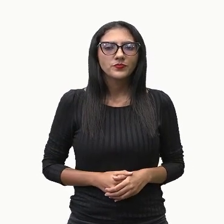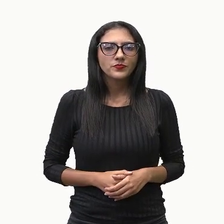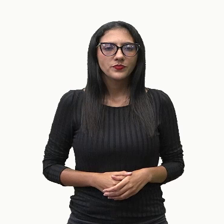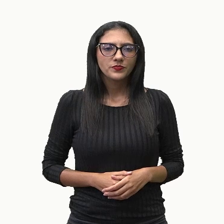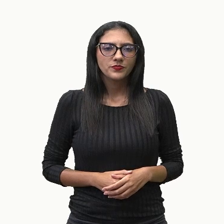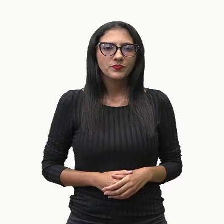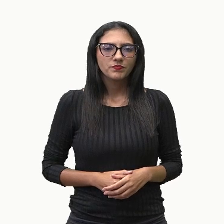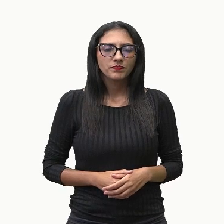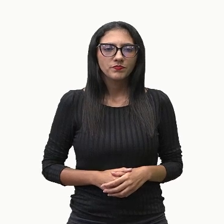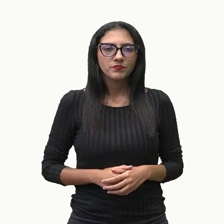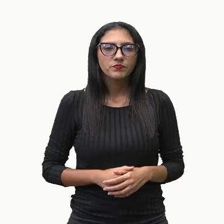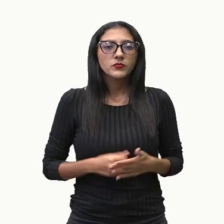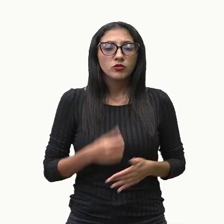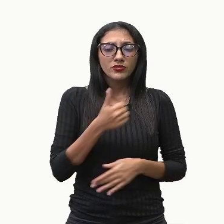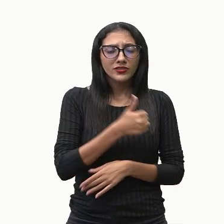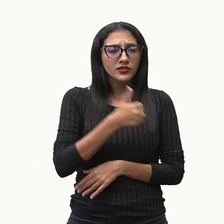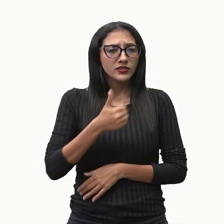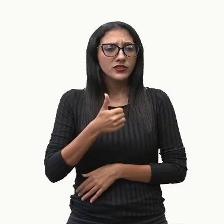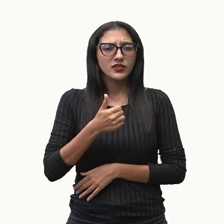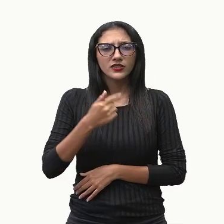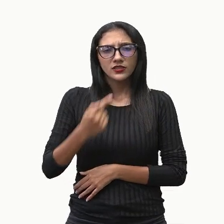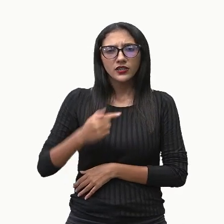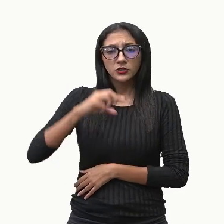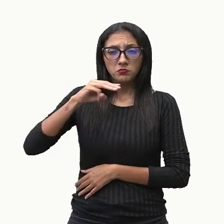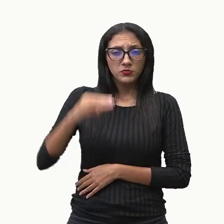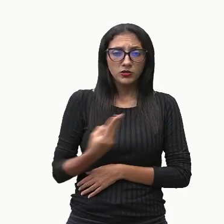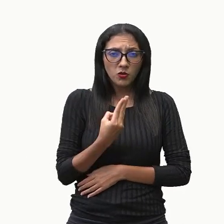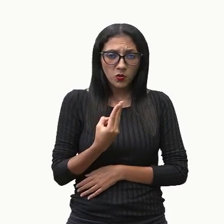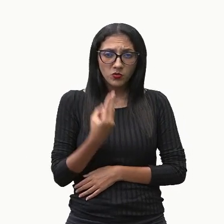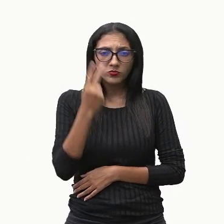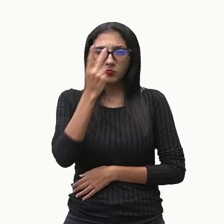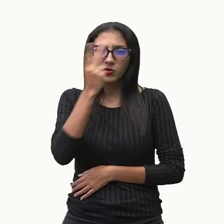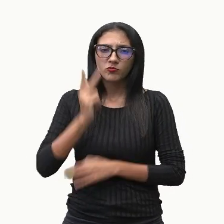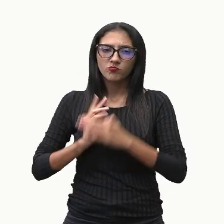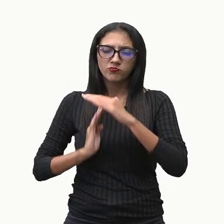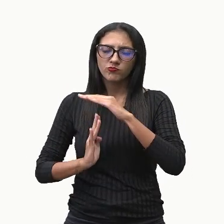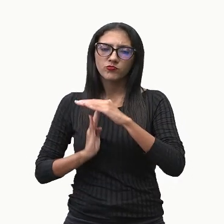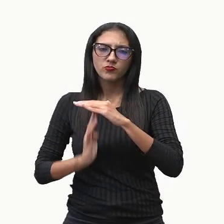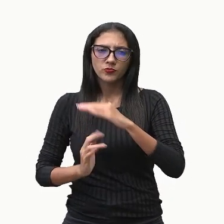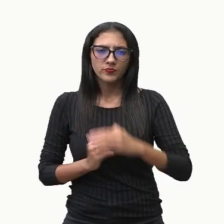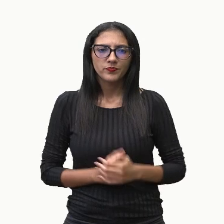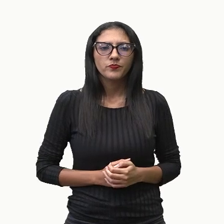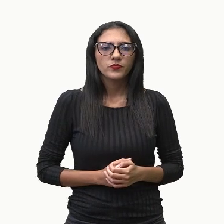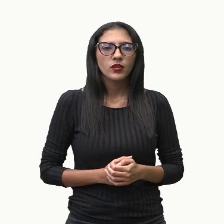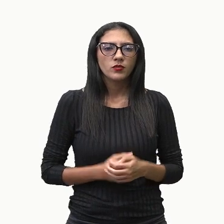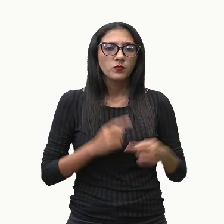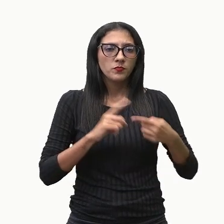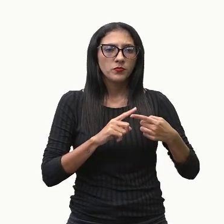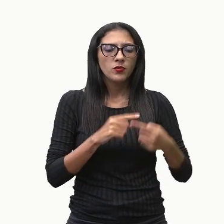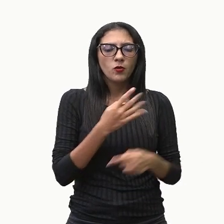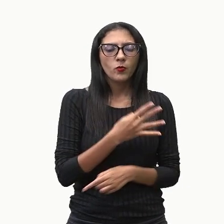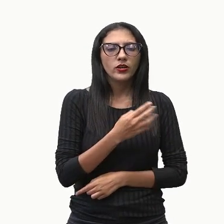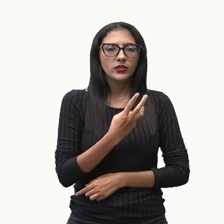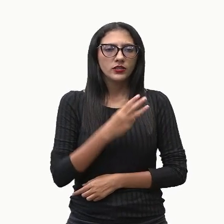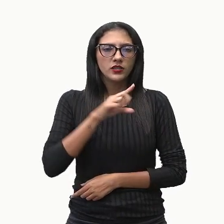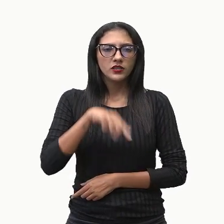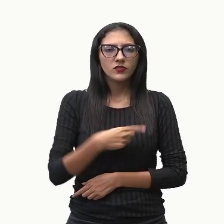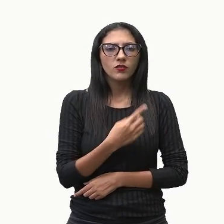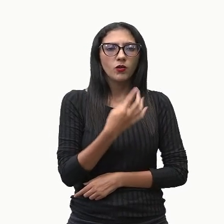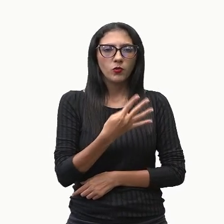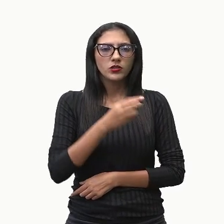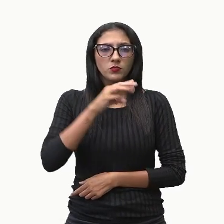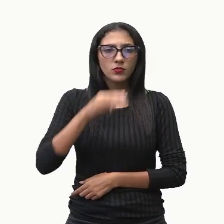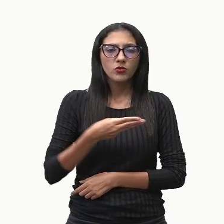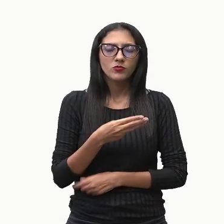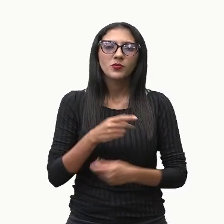só, dos 117 milhões de refugiados, 43,4 milhões necessitam